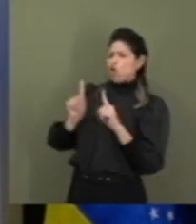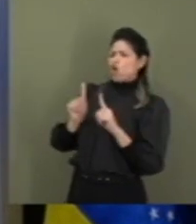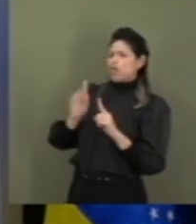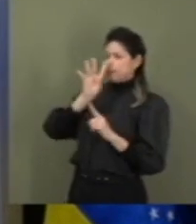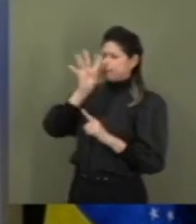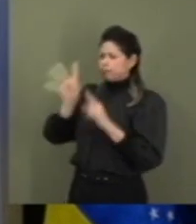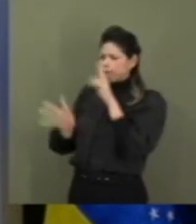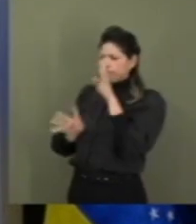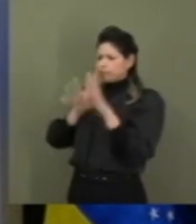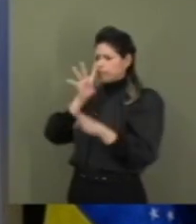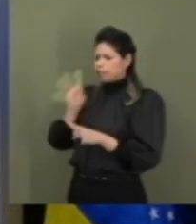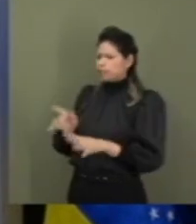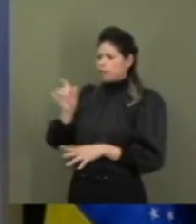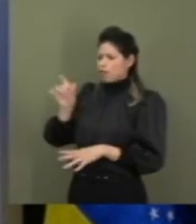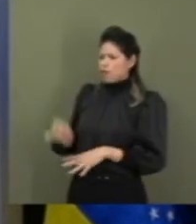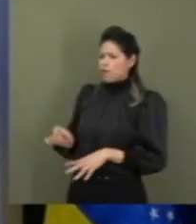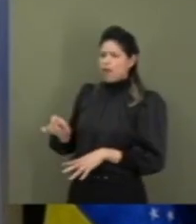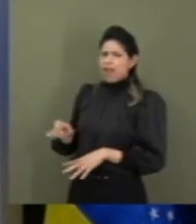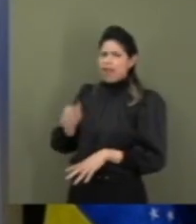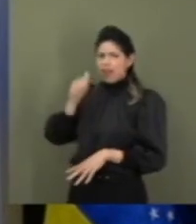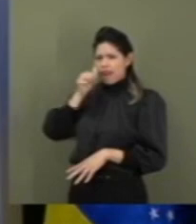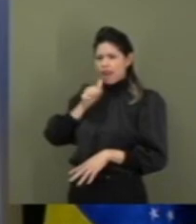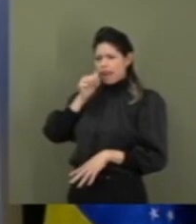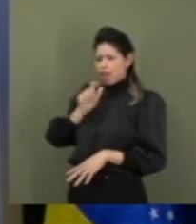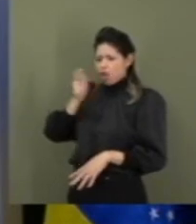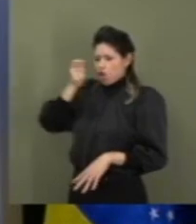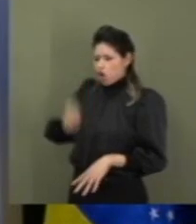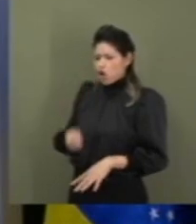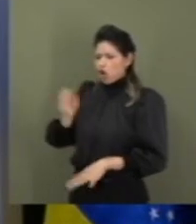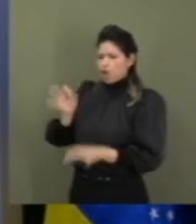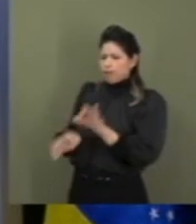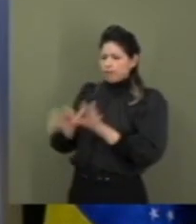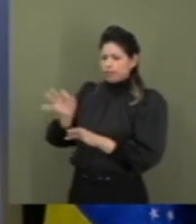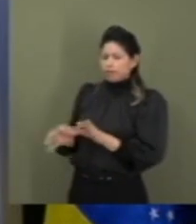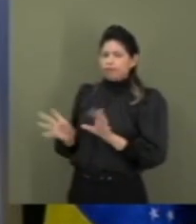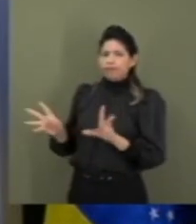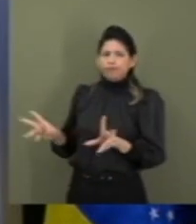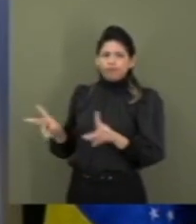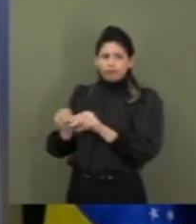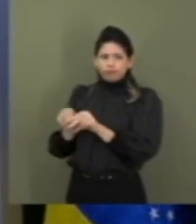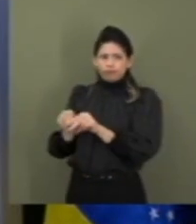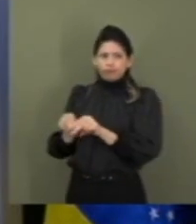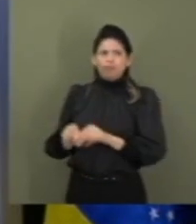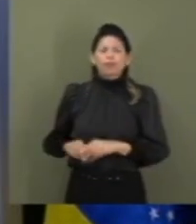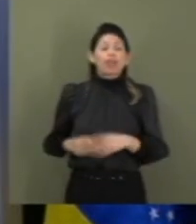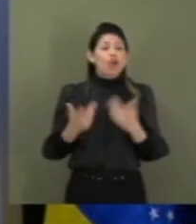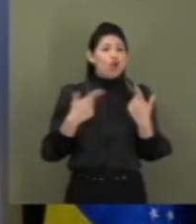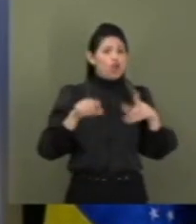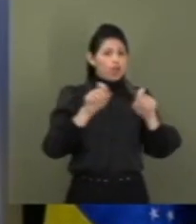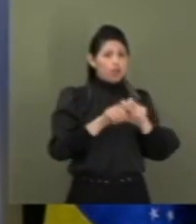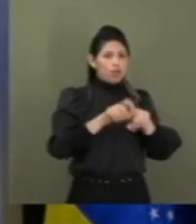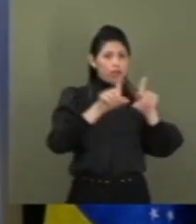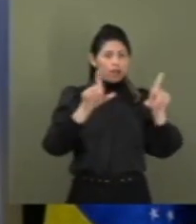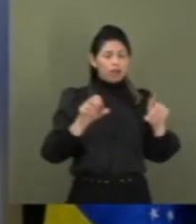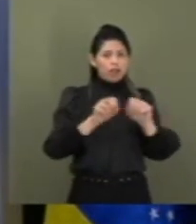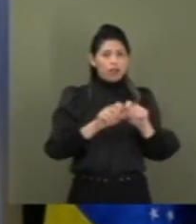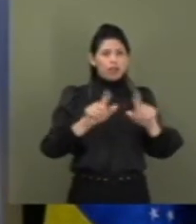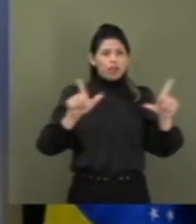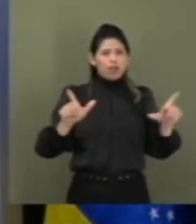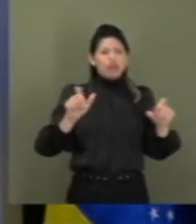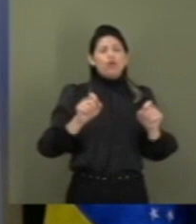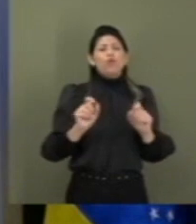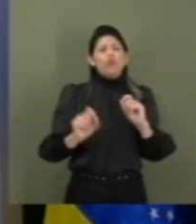nacional. Abro aspas, fecho aspas e abro outra. O Estado de Direito não